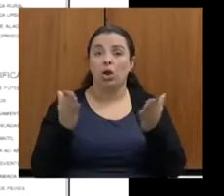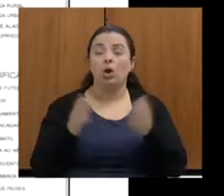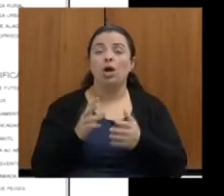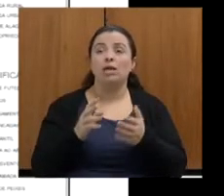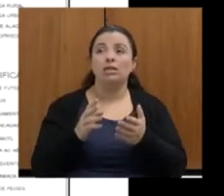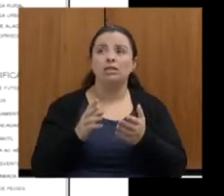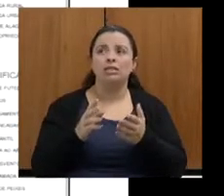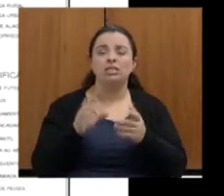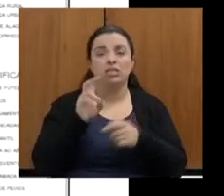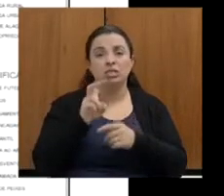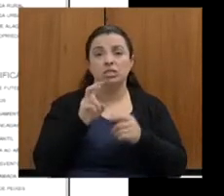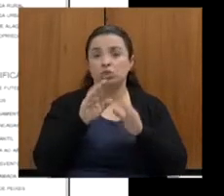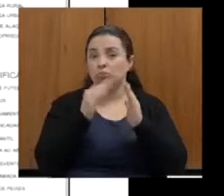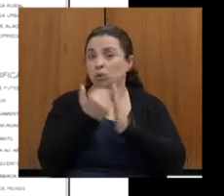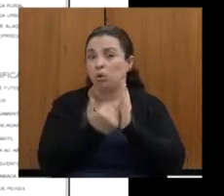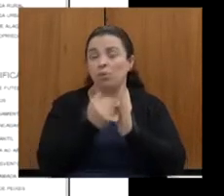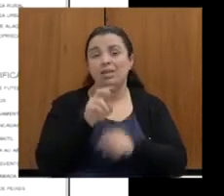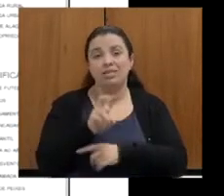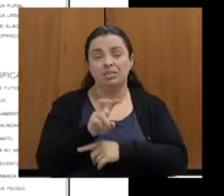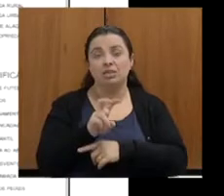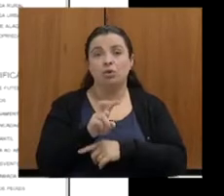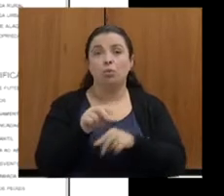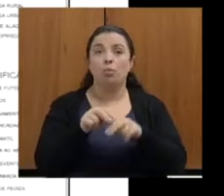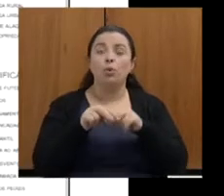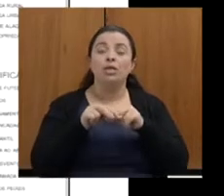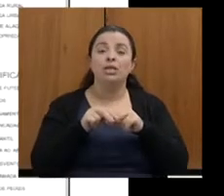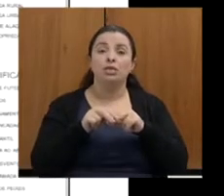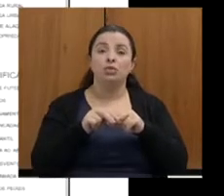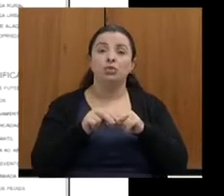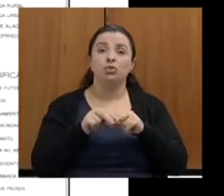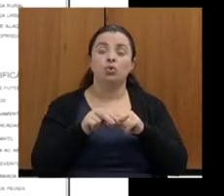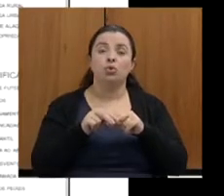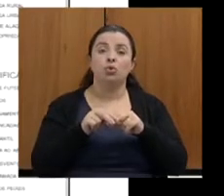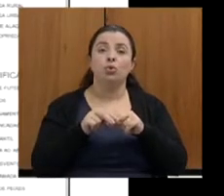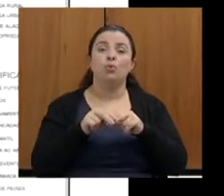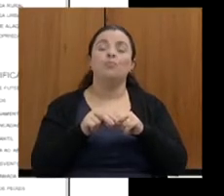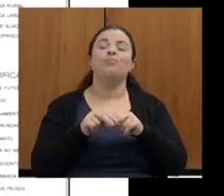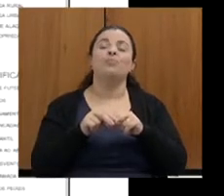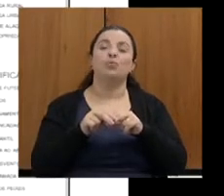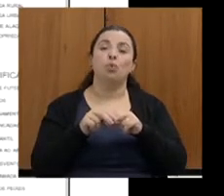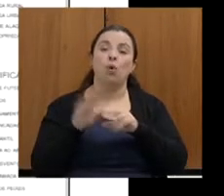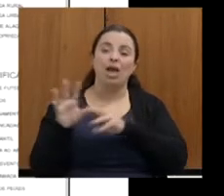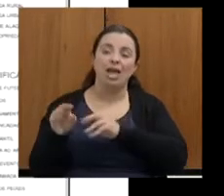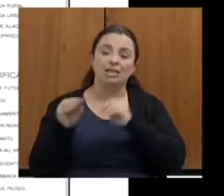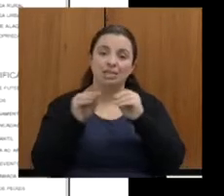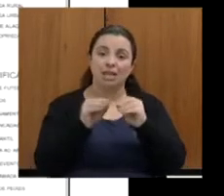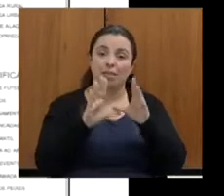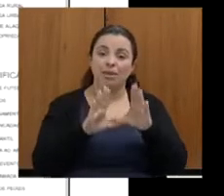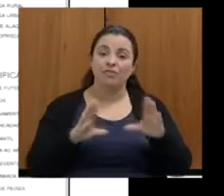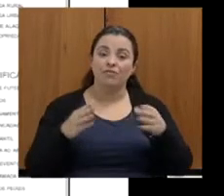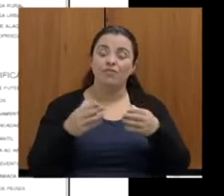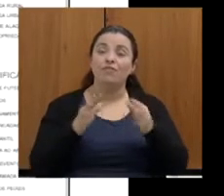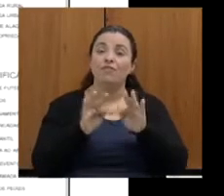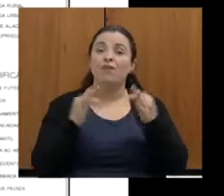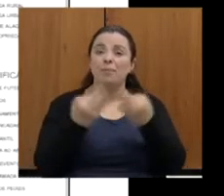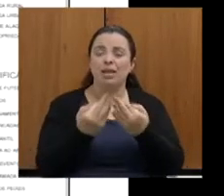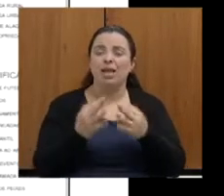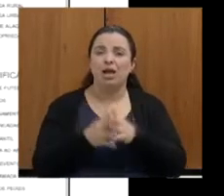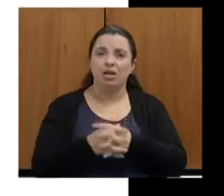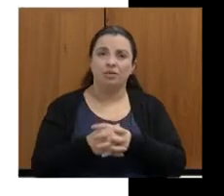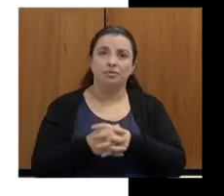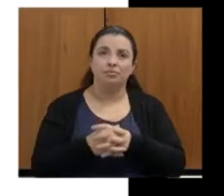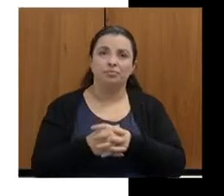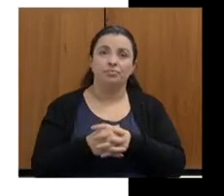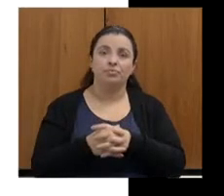cinco em função do Rei assentamento é familiar nós vamos falar um pouco rápido e também pode passar